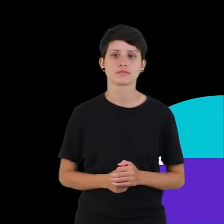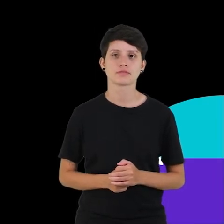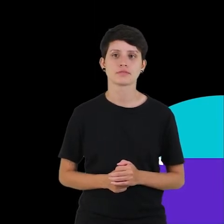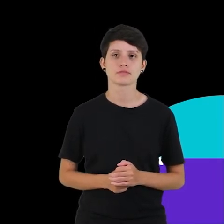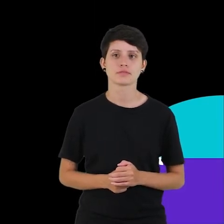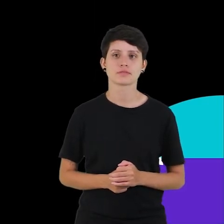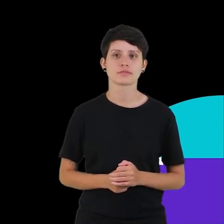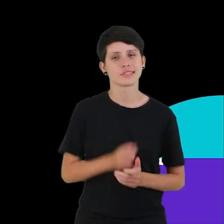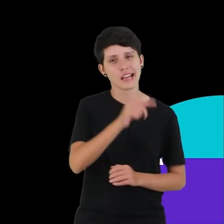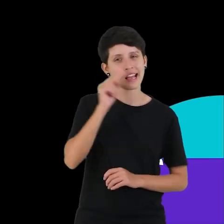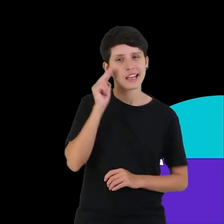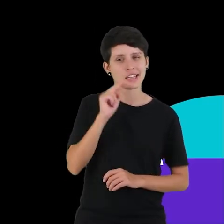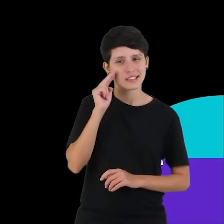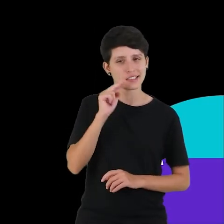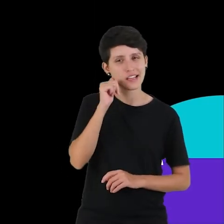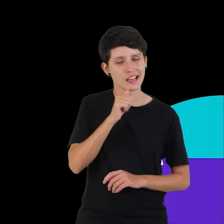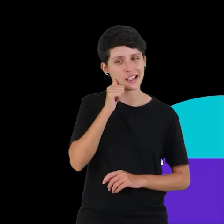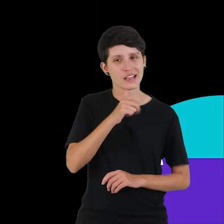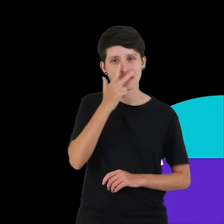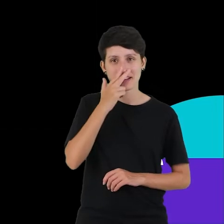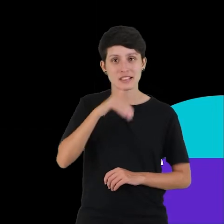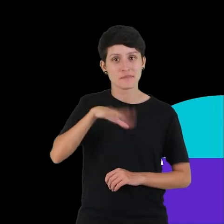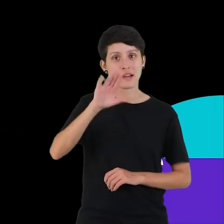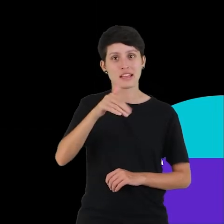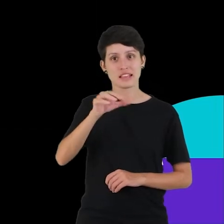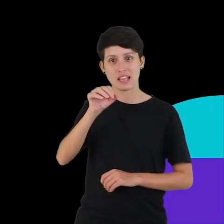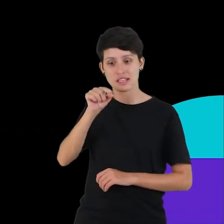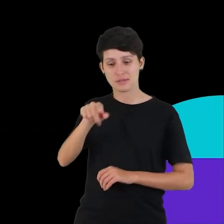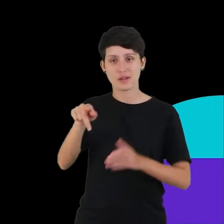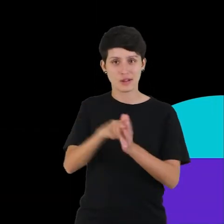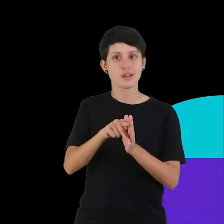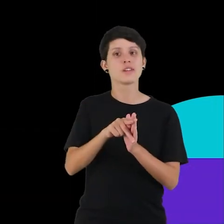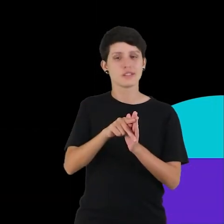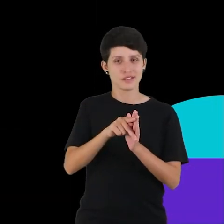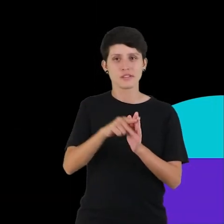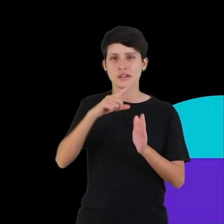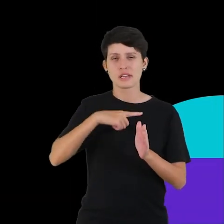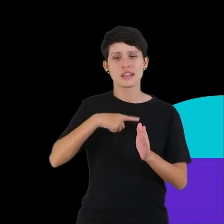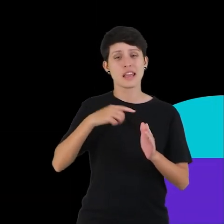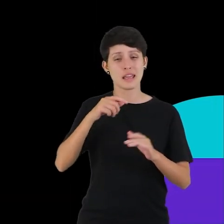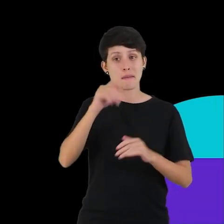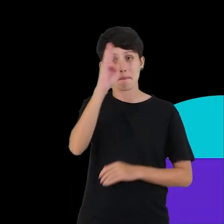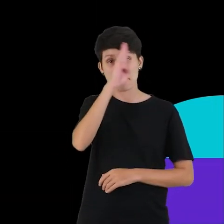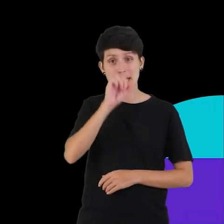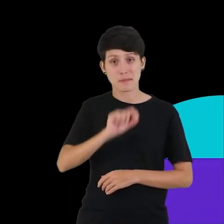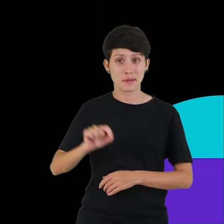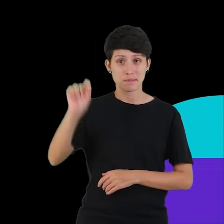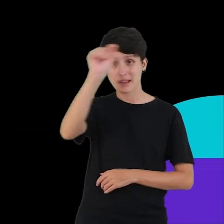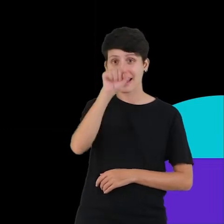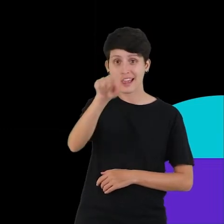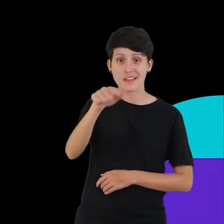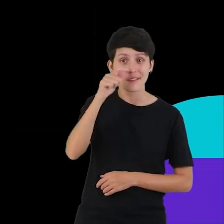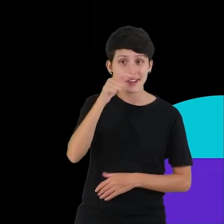as promoções que está tendo do mês. Não vejo obstáculos. Acho que por isso elas vêm até a